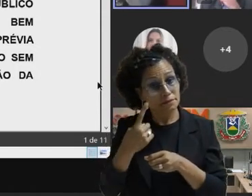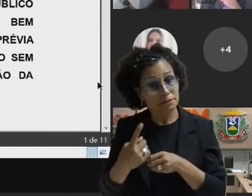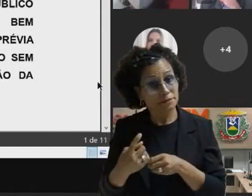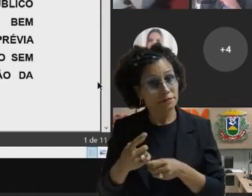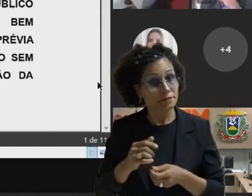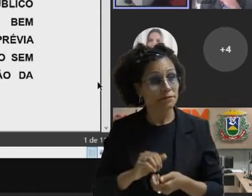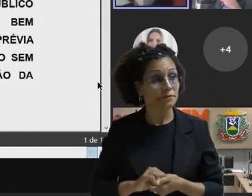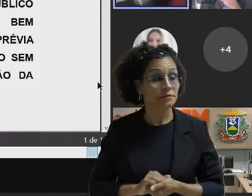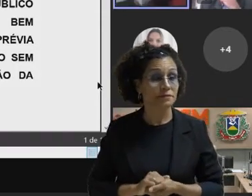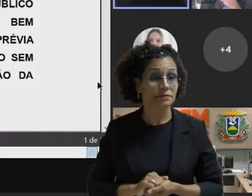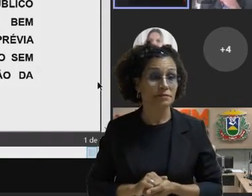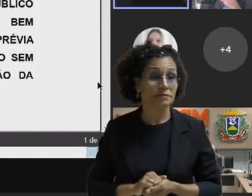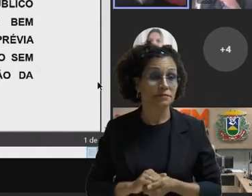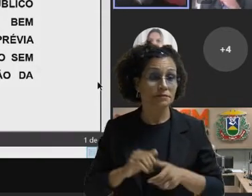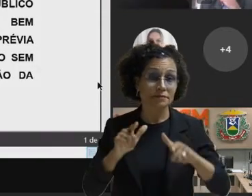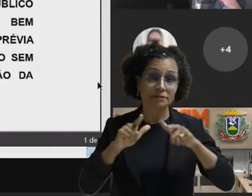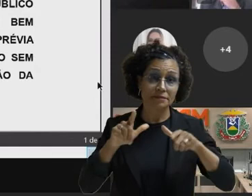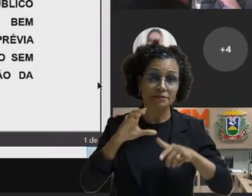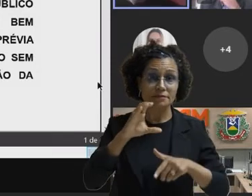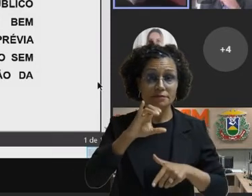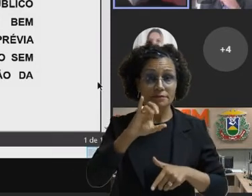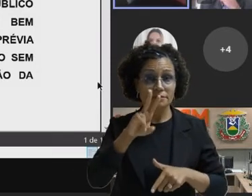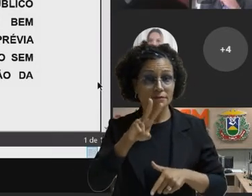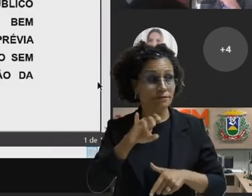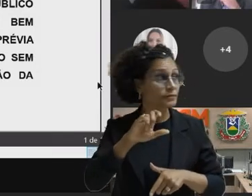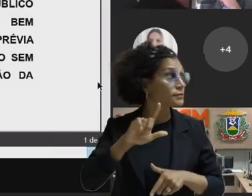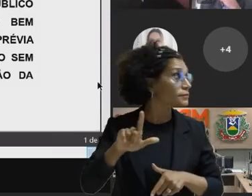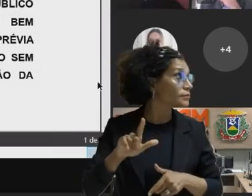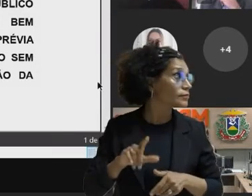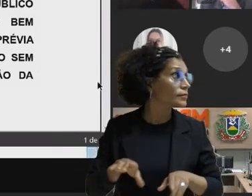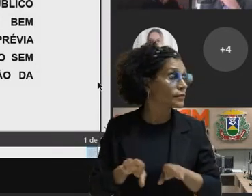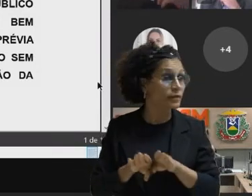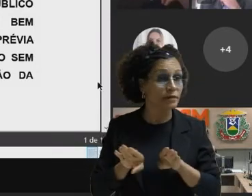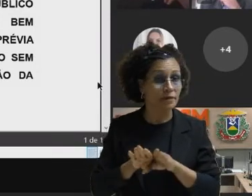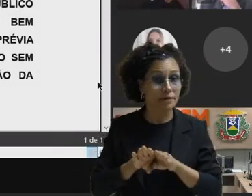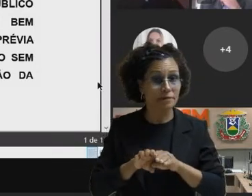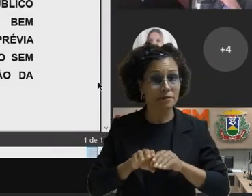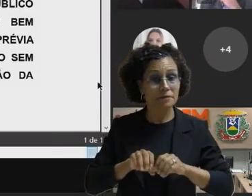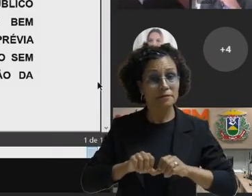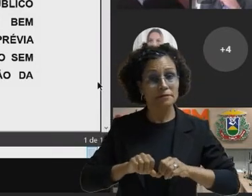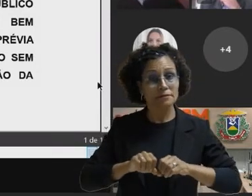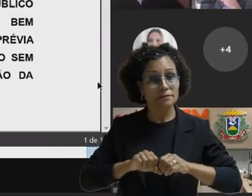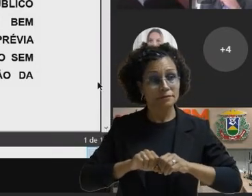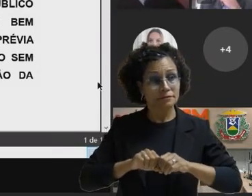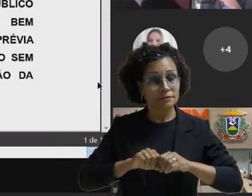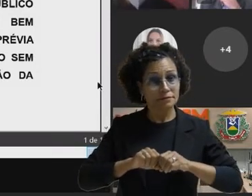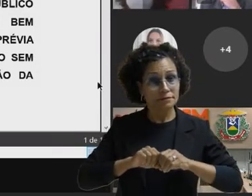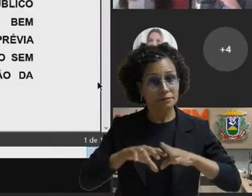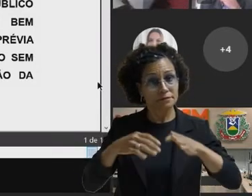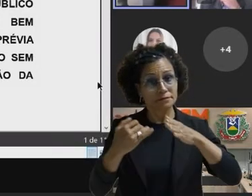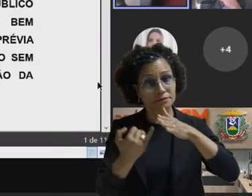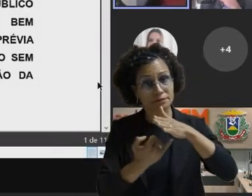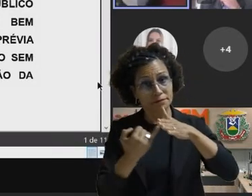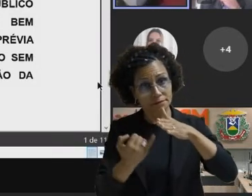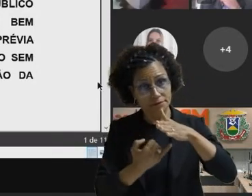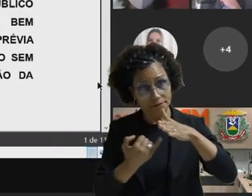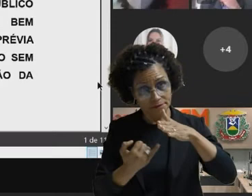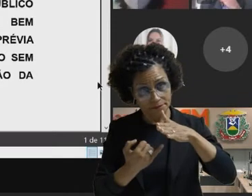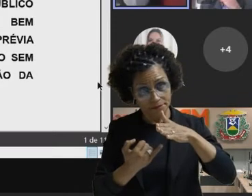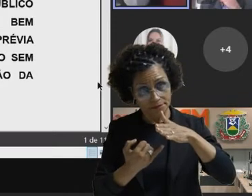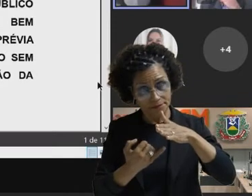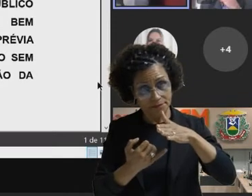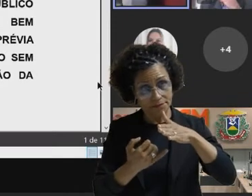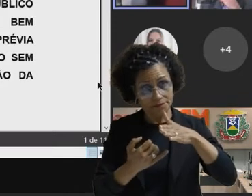com ação civil e podemos fazer a declaração de inconstitucionalidade incidenter tantum,